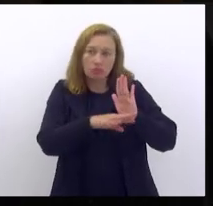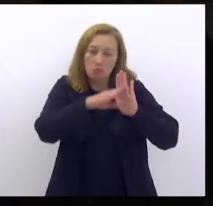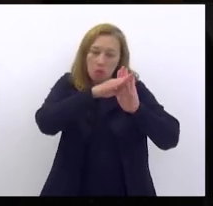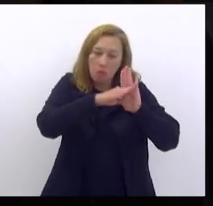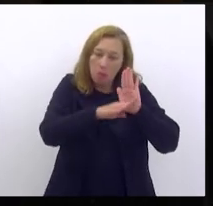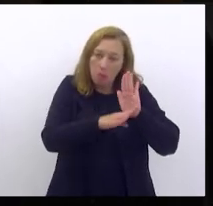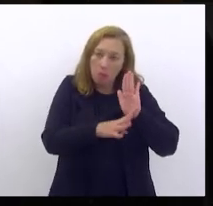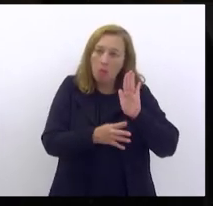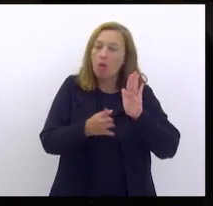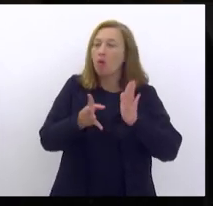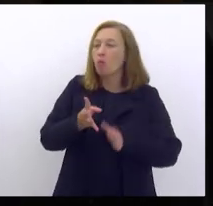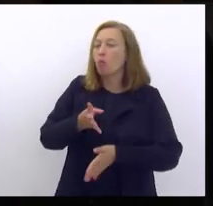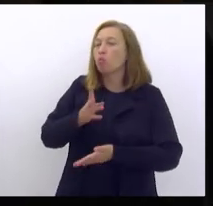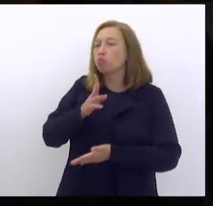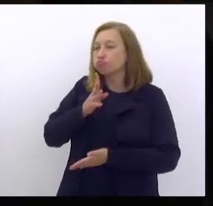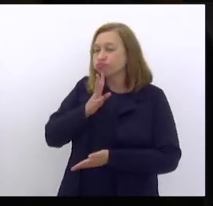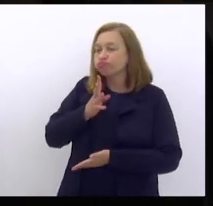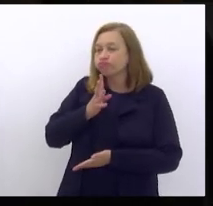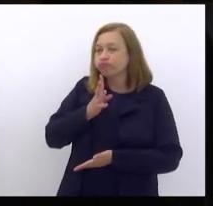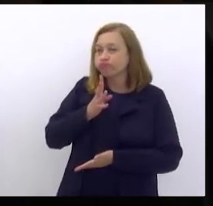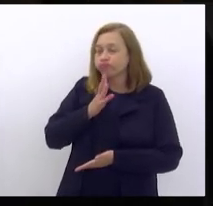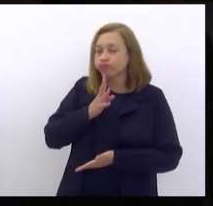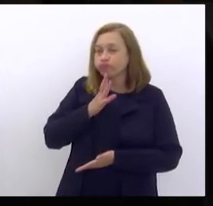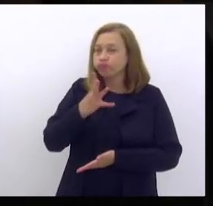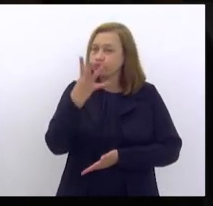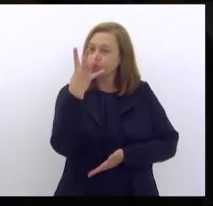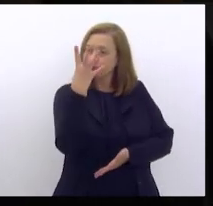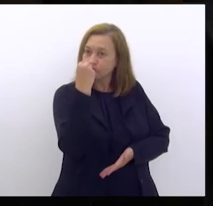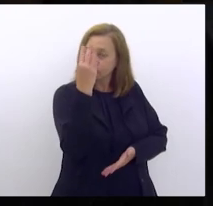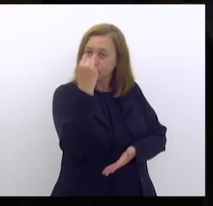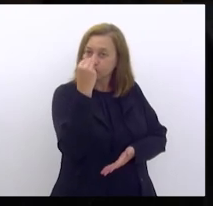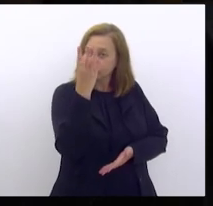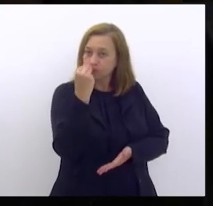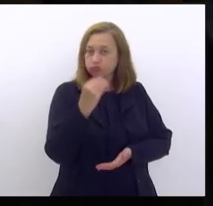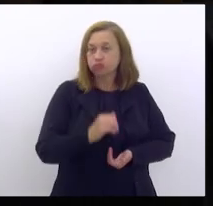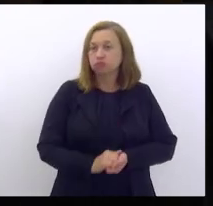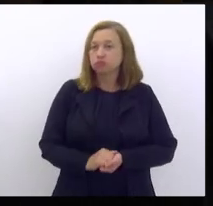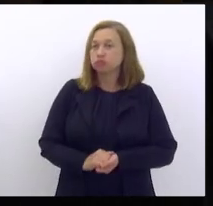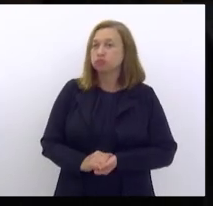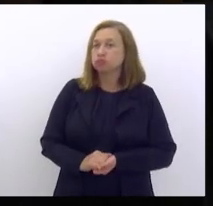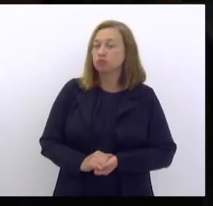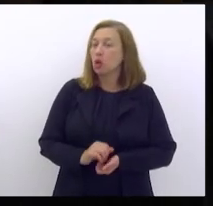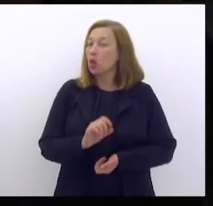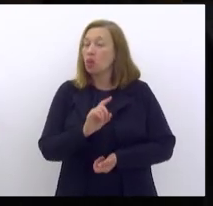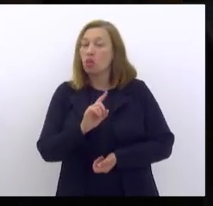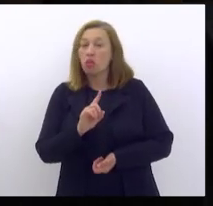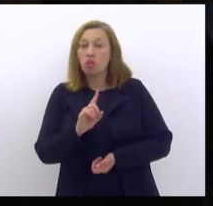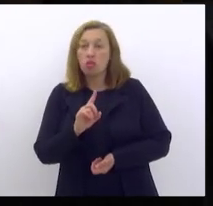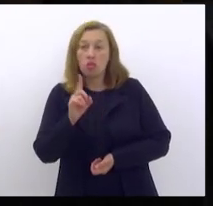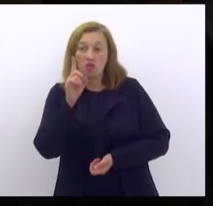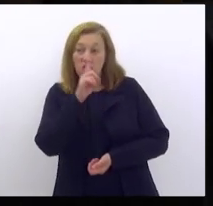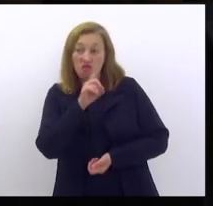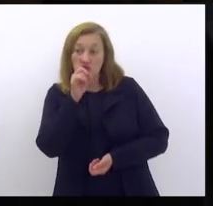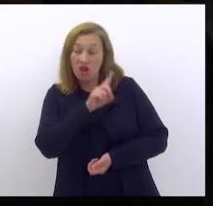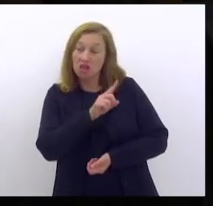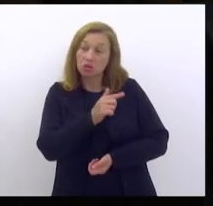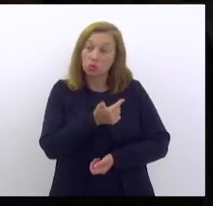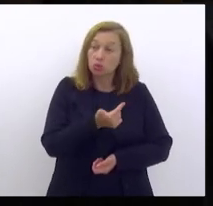para o reconhecimento fotográfico não ser mais determinante